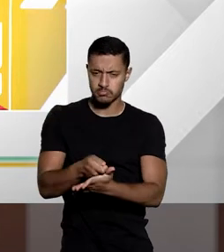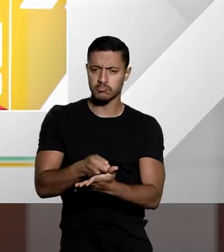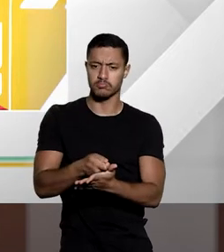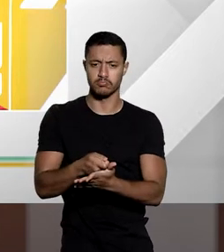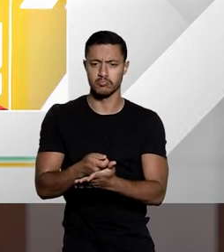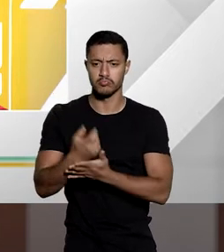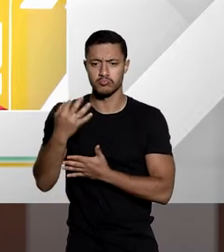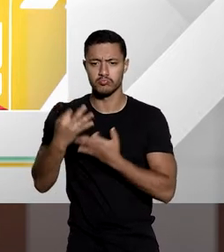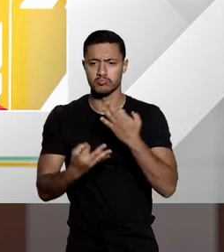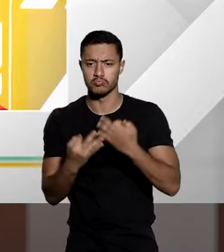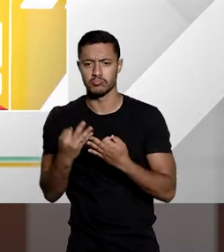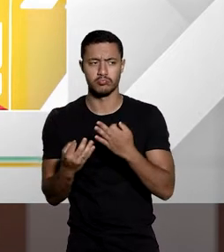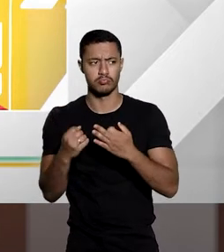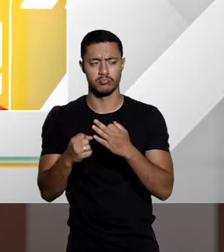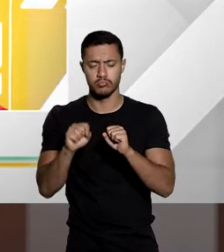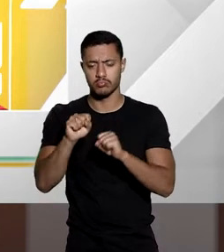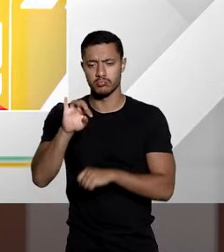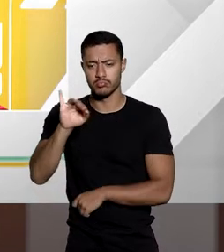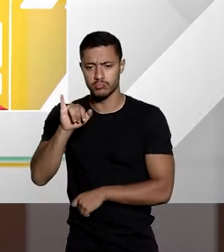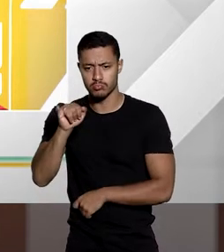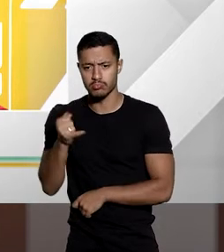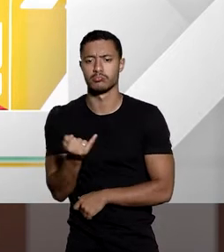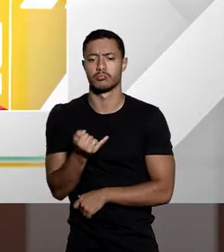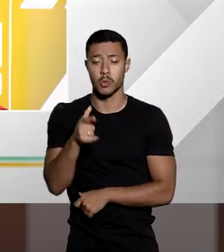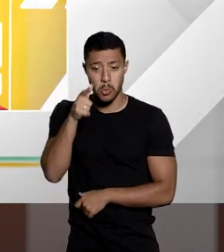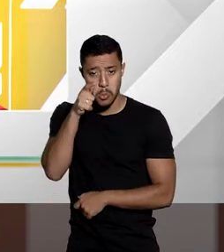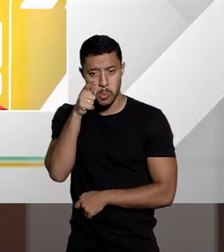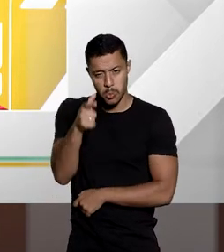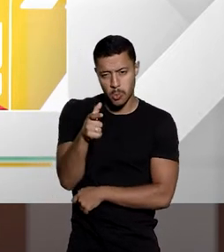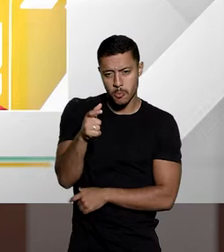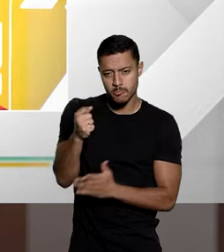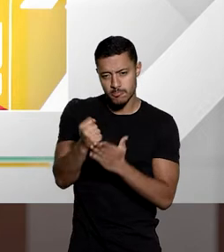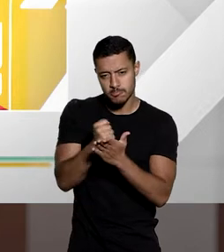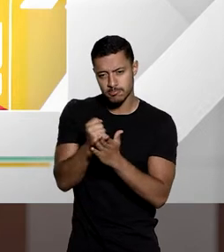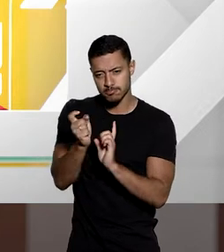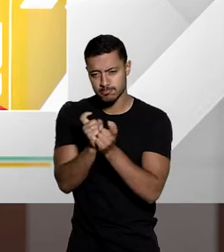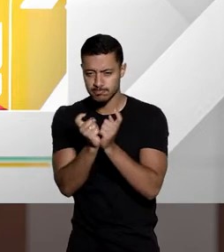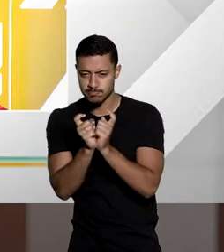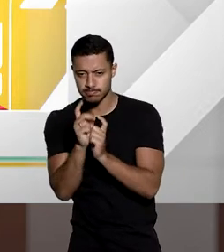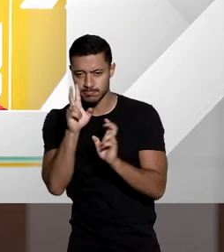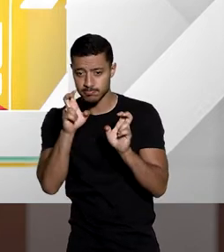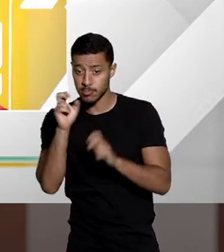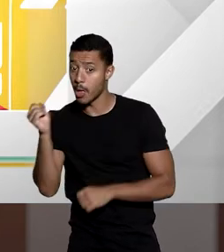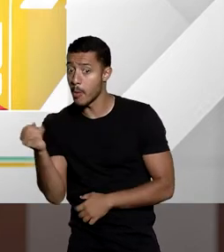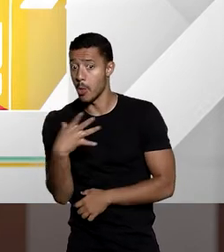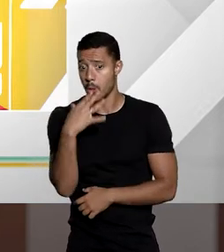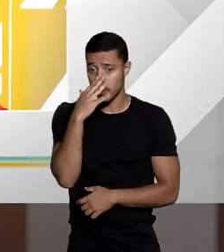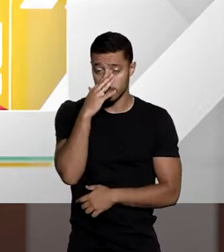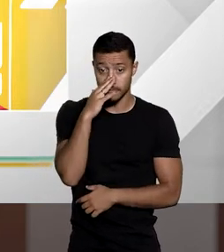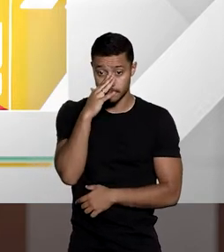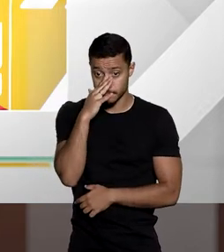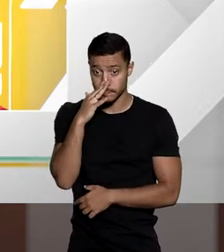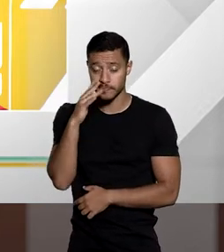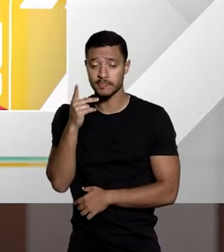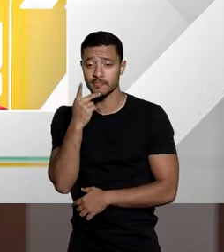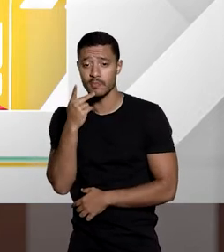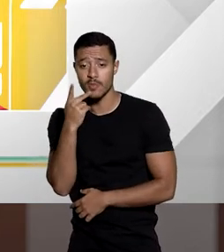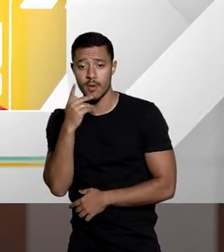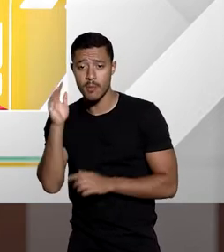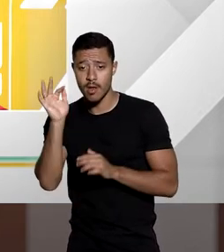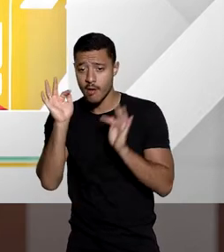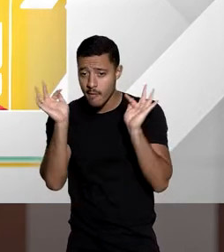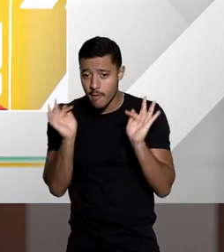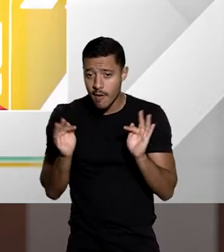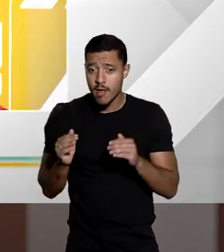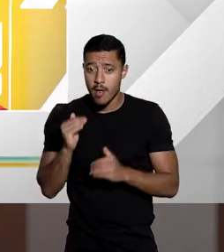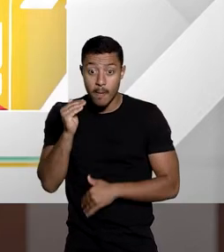de jurisprudência do STJ, com foco em contratos administrativos, um tema novíssimo, e dizer que a minha alegria é redobrada